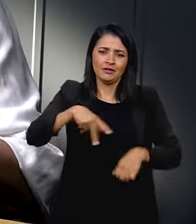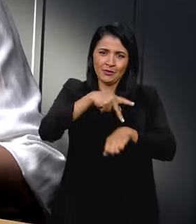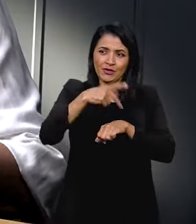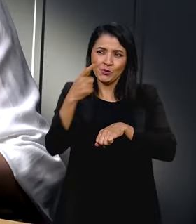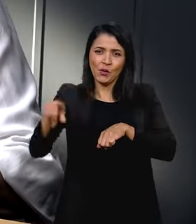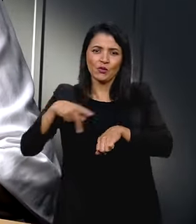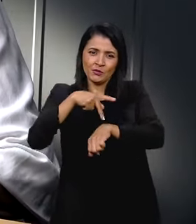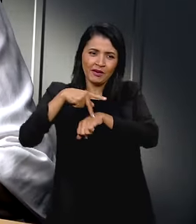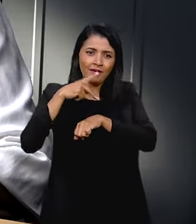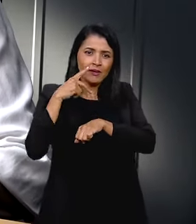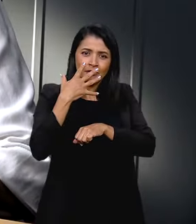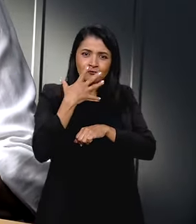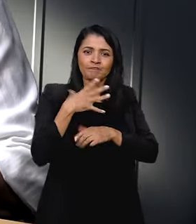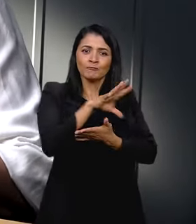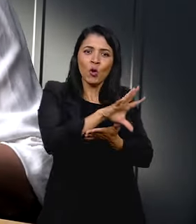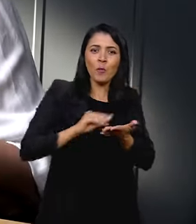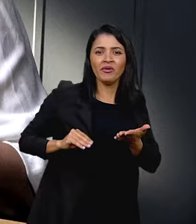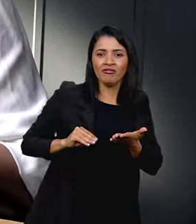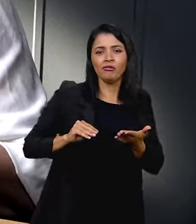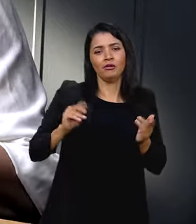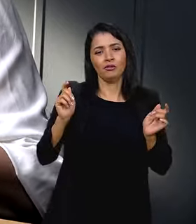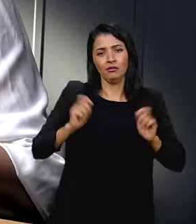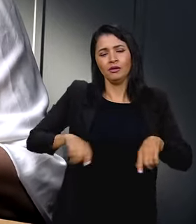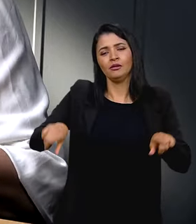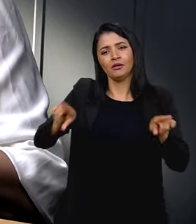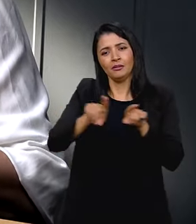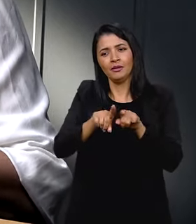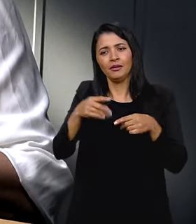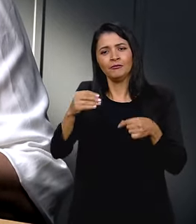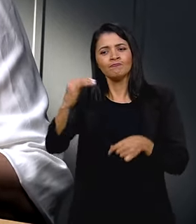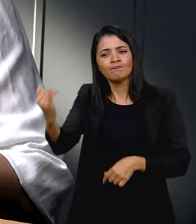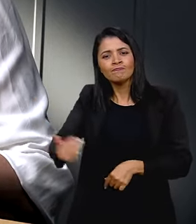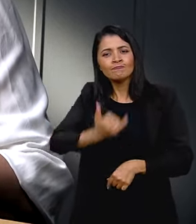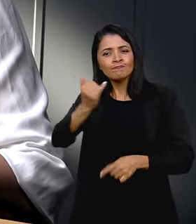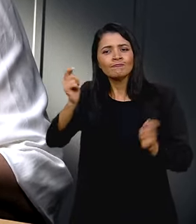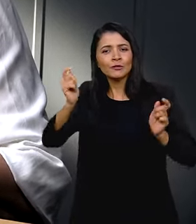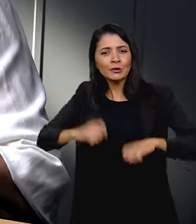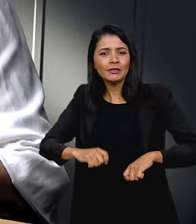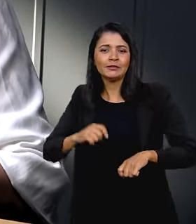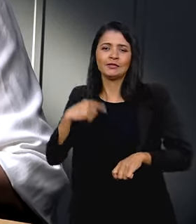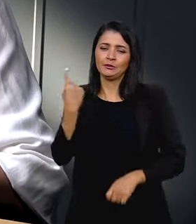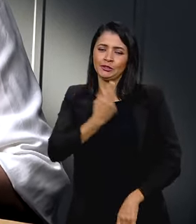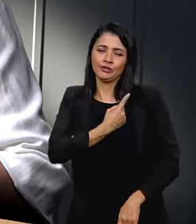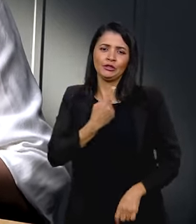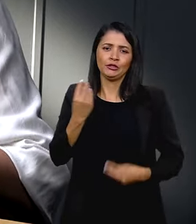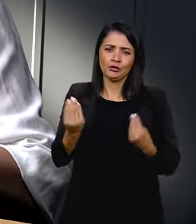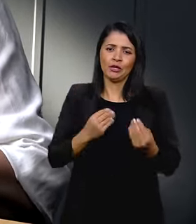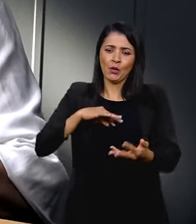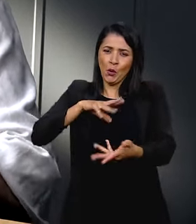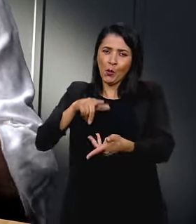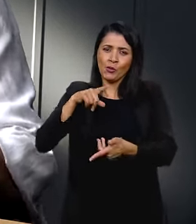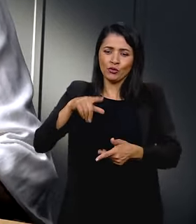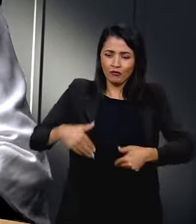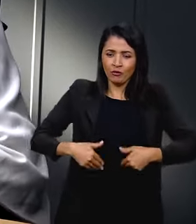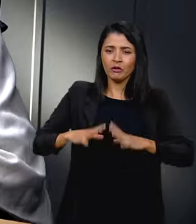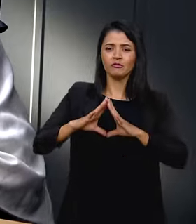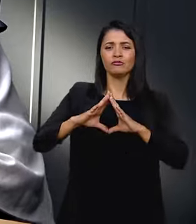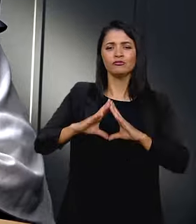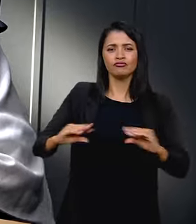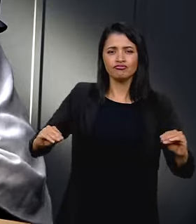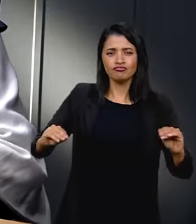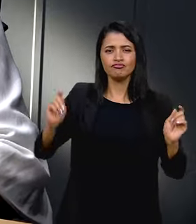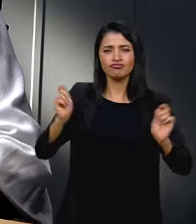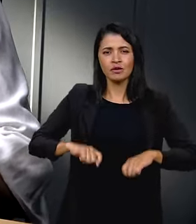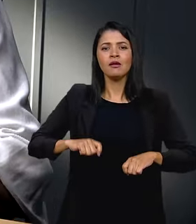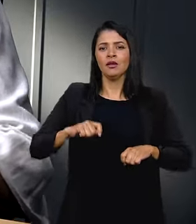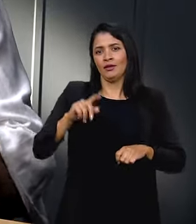sim esse país que inspira outros países e pode ter um uma importância fundamental pra gente tirar o mundo do mapa da